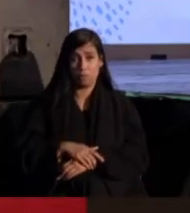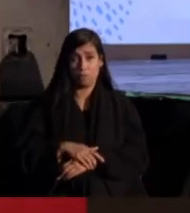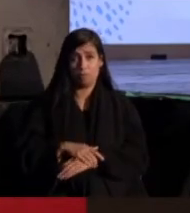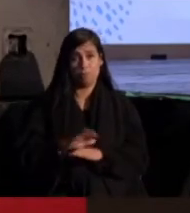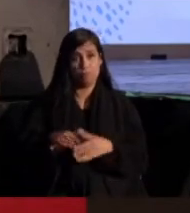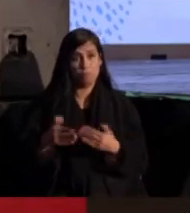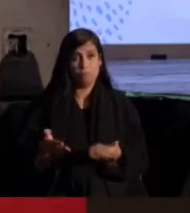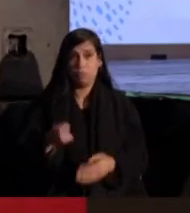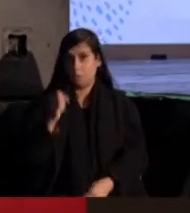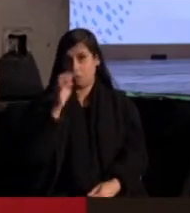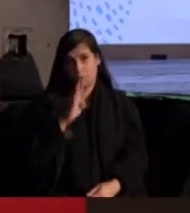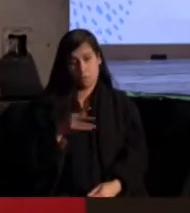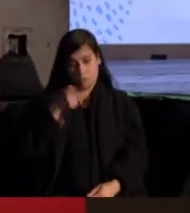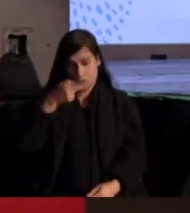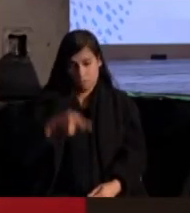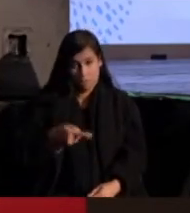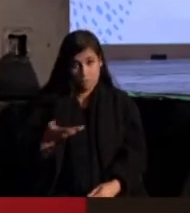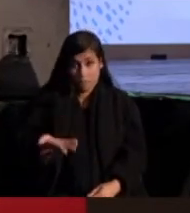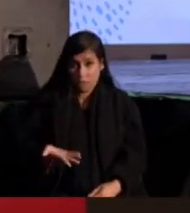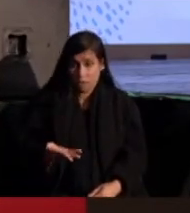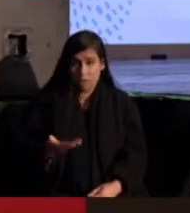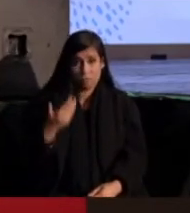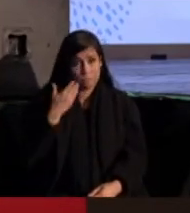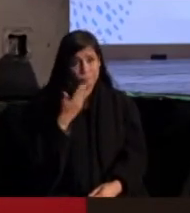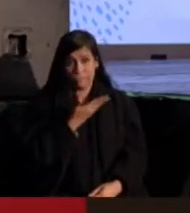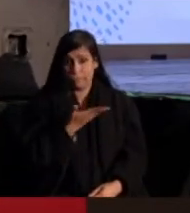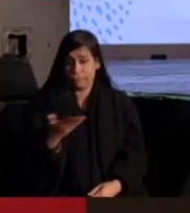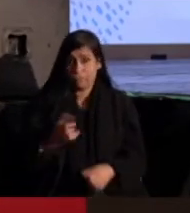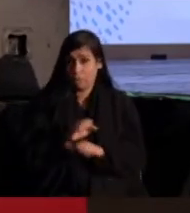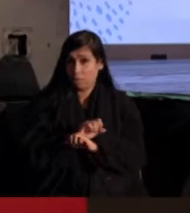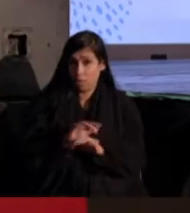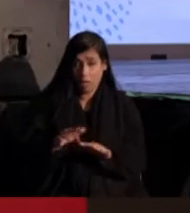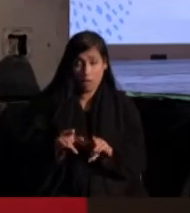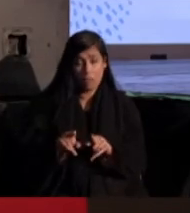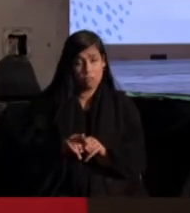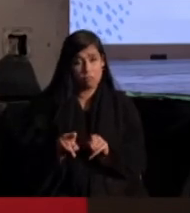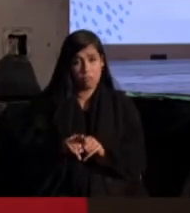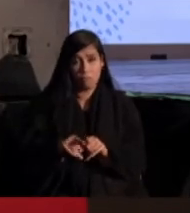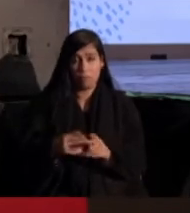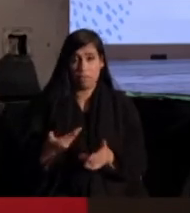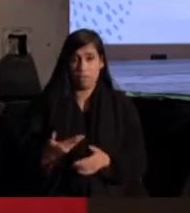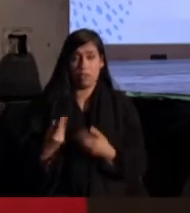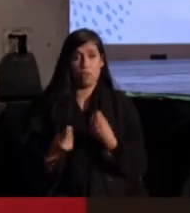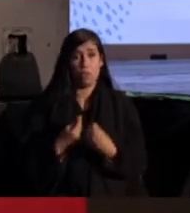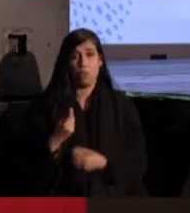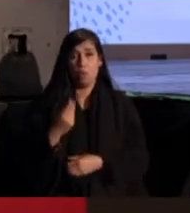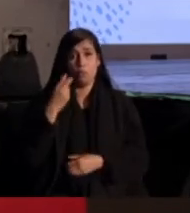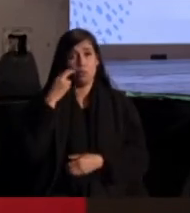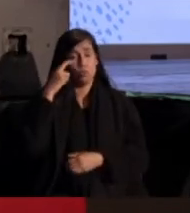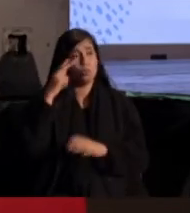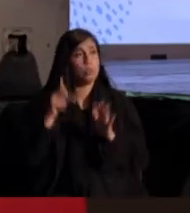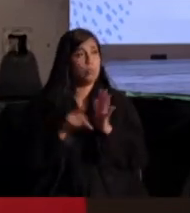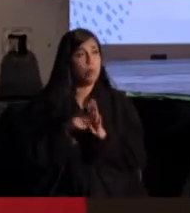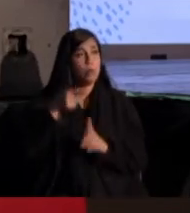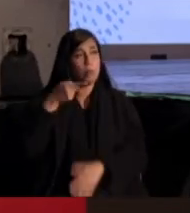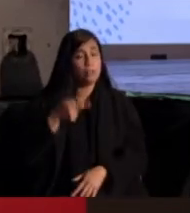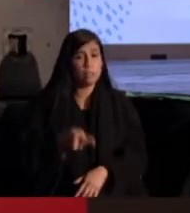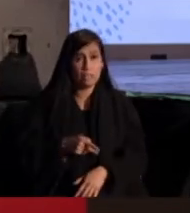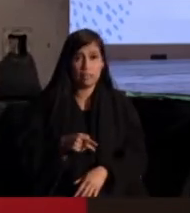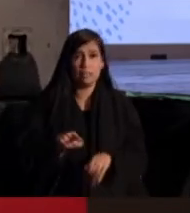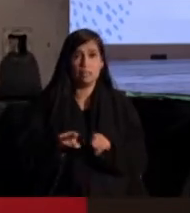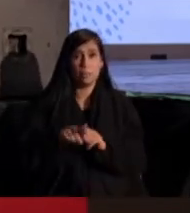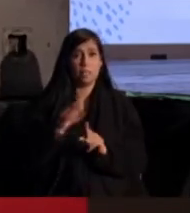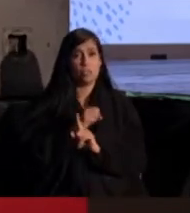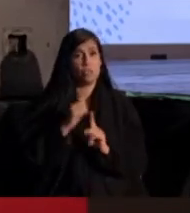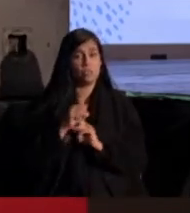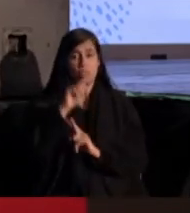Acho que nós olhamos pouco para a natureza do Estado e a natureza de classe da sociedade brasileira quando